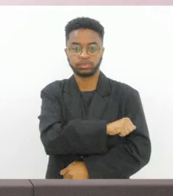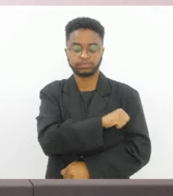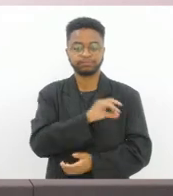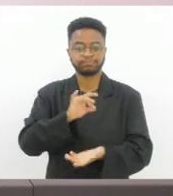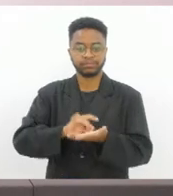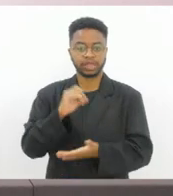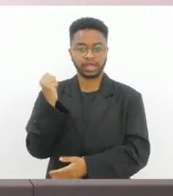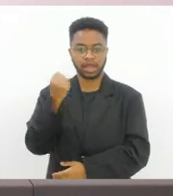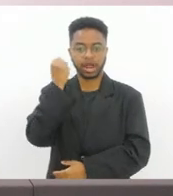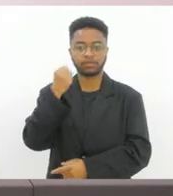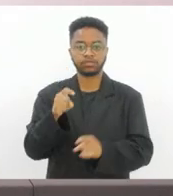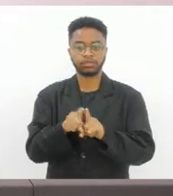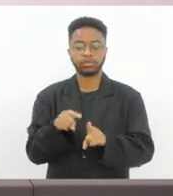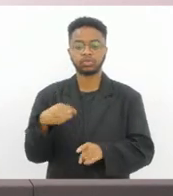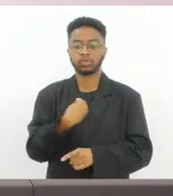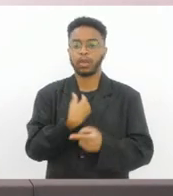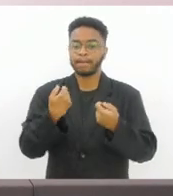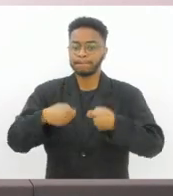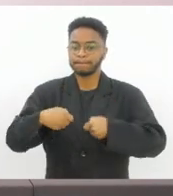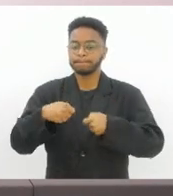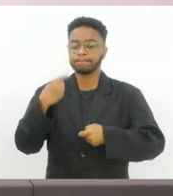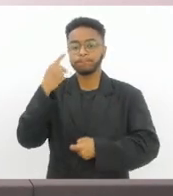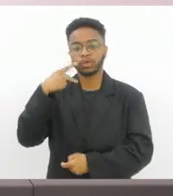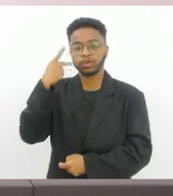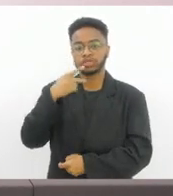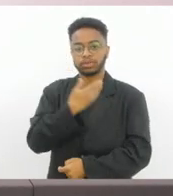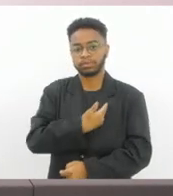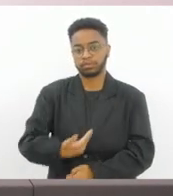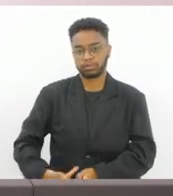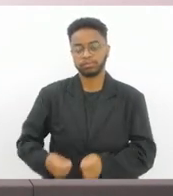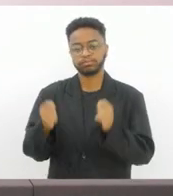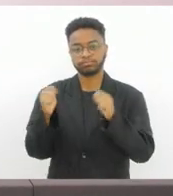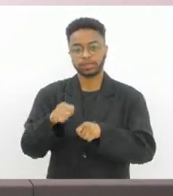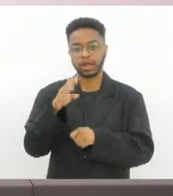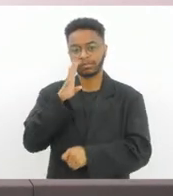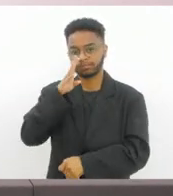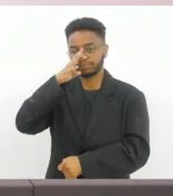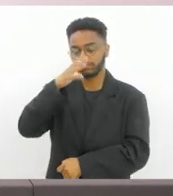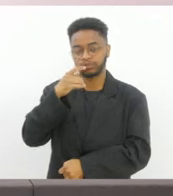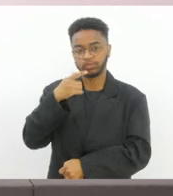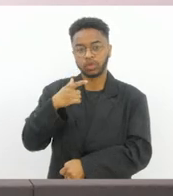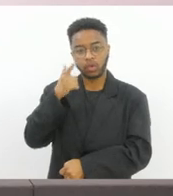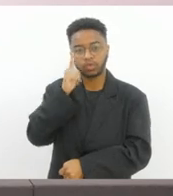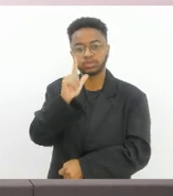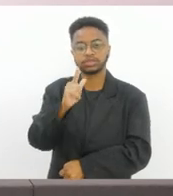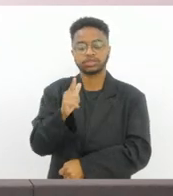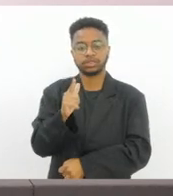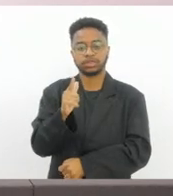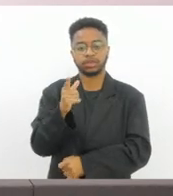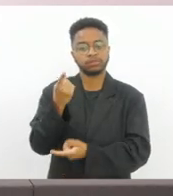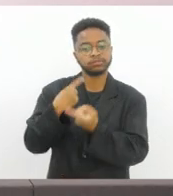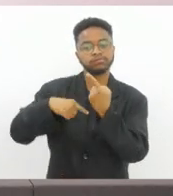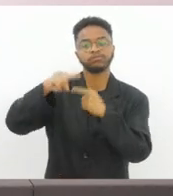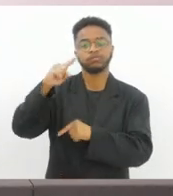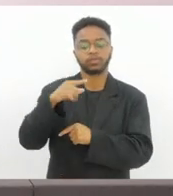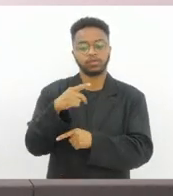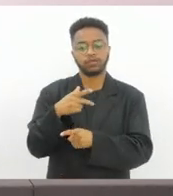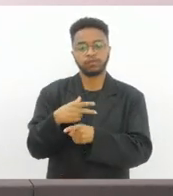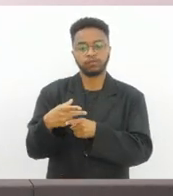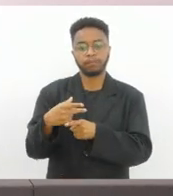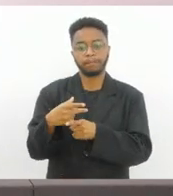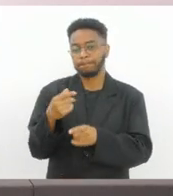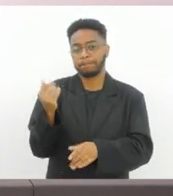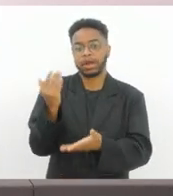gravíssimo e nós precisamos de políticas públicas para superar essa lógica bárbara de